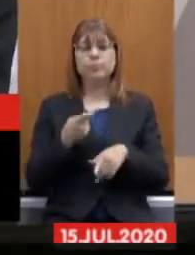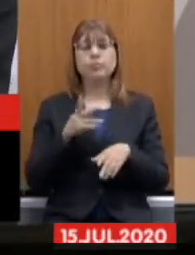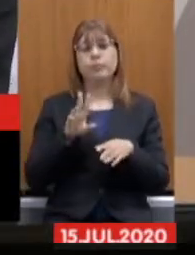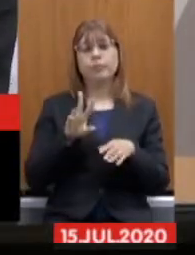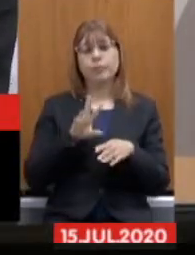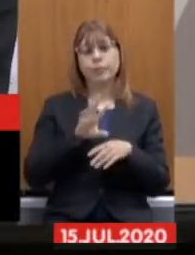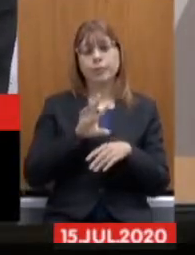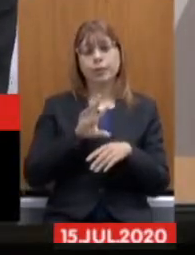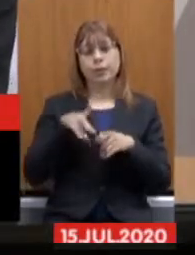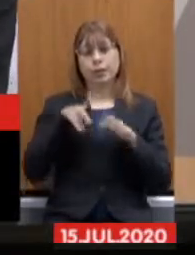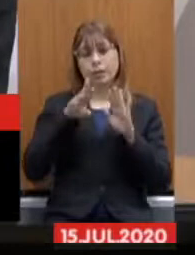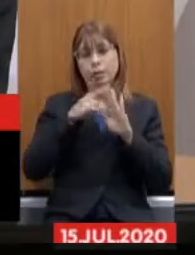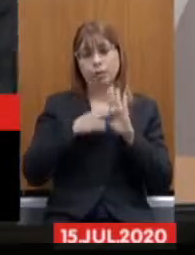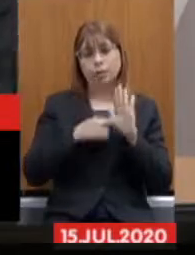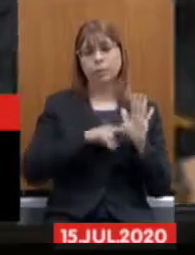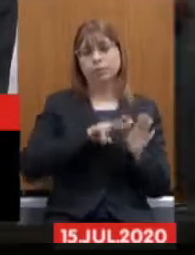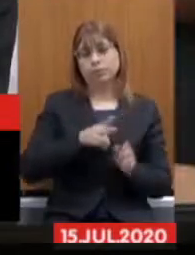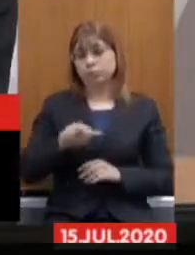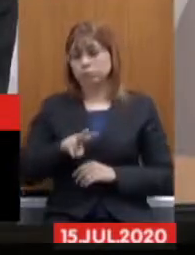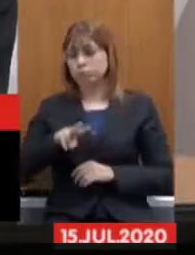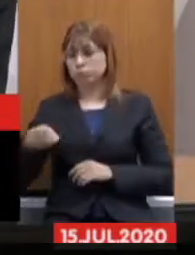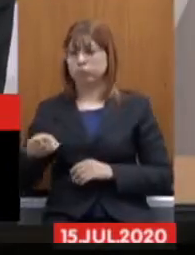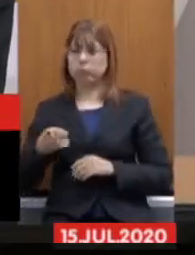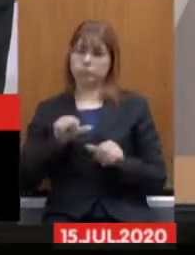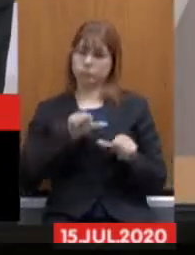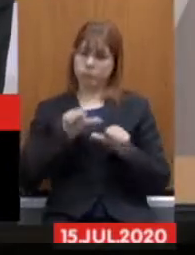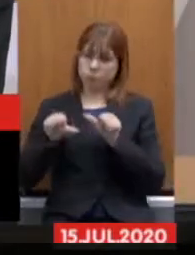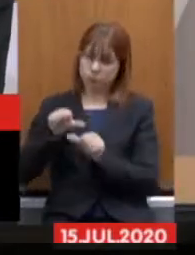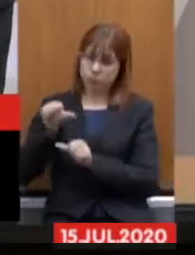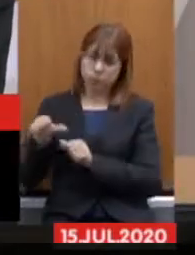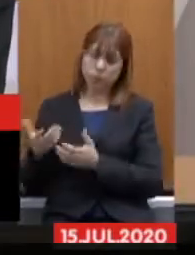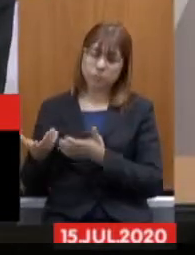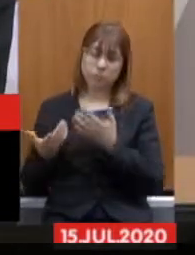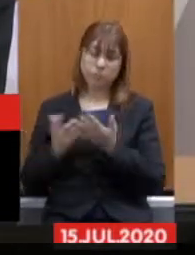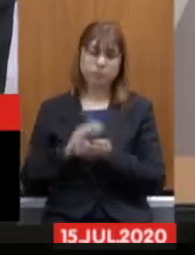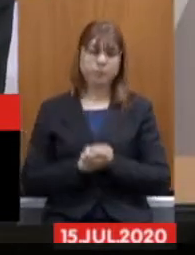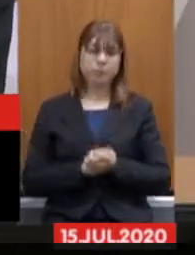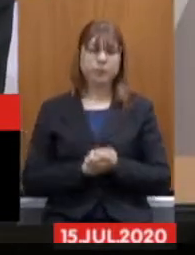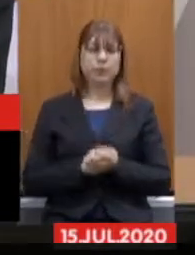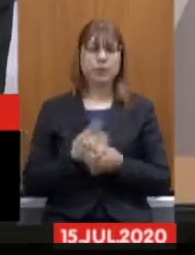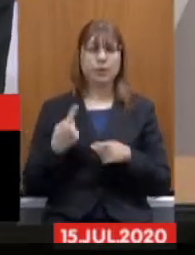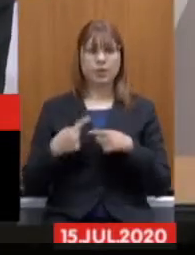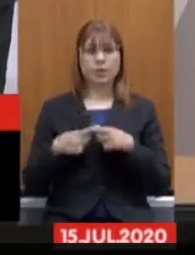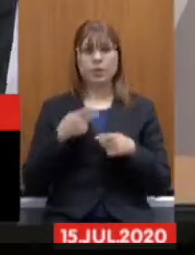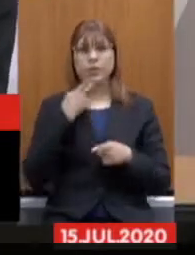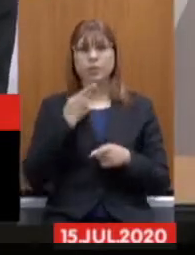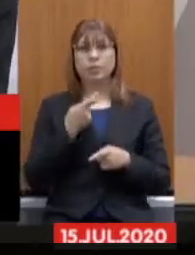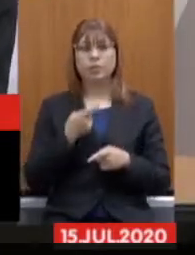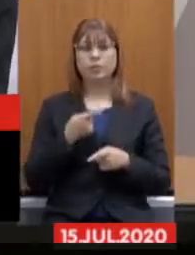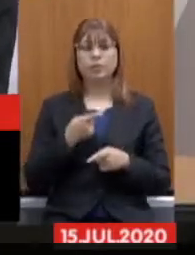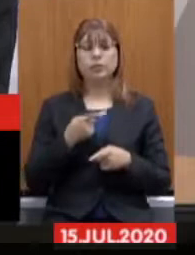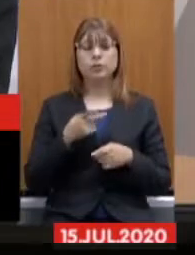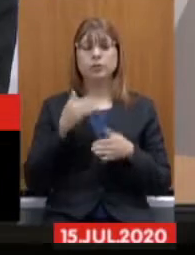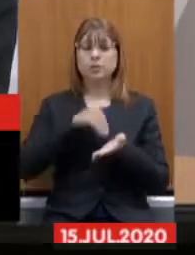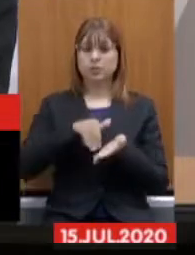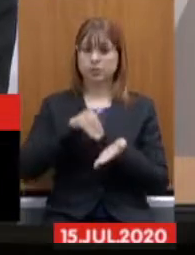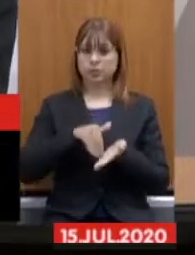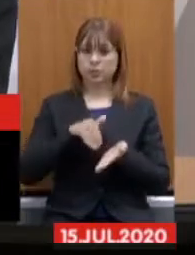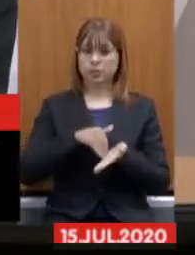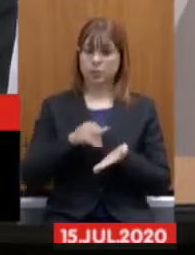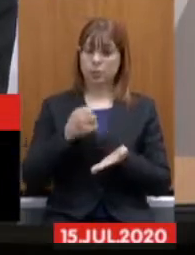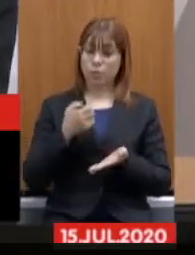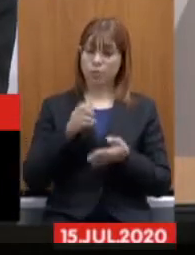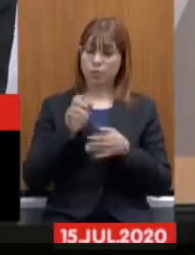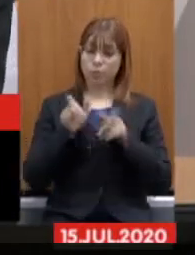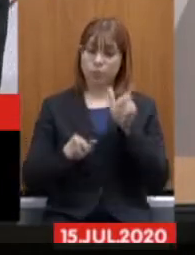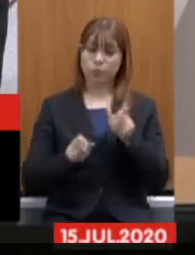transição são também leoninas porque hoje eu tenho 62 eu não falei mais secretaria que estar melhor média de idade que estão para se